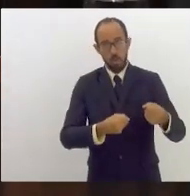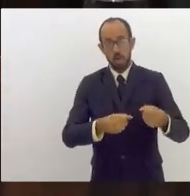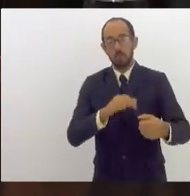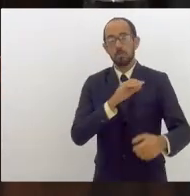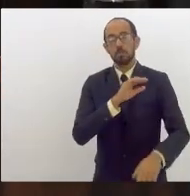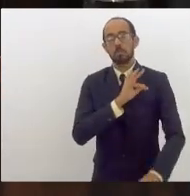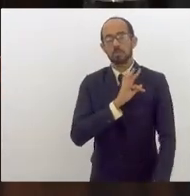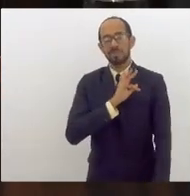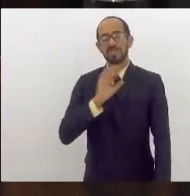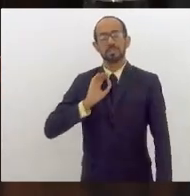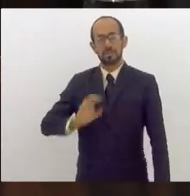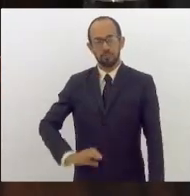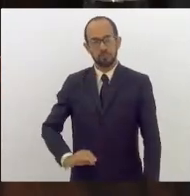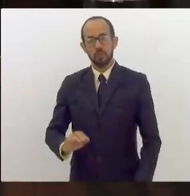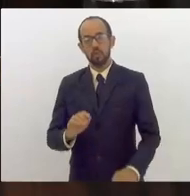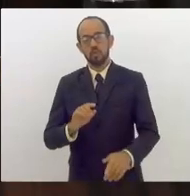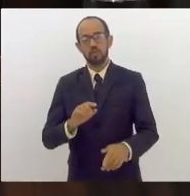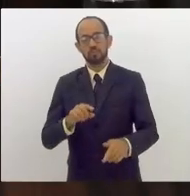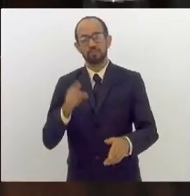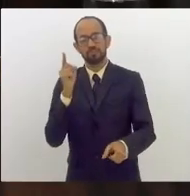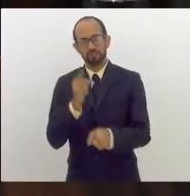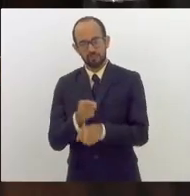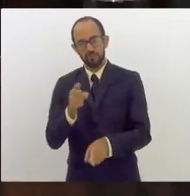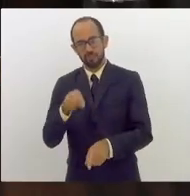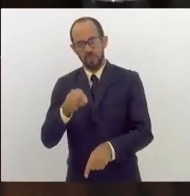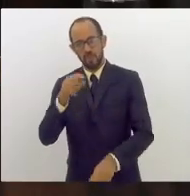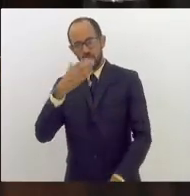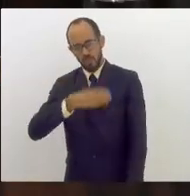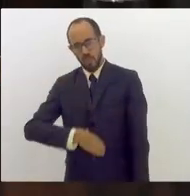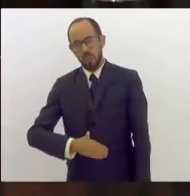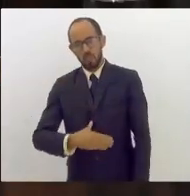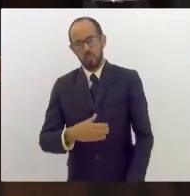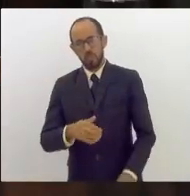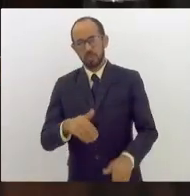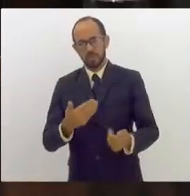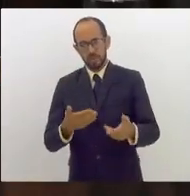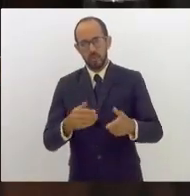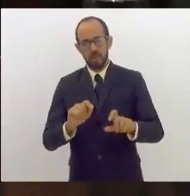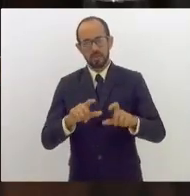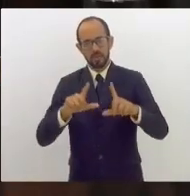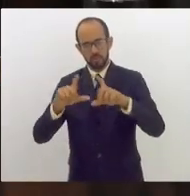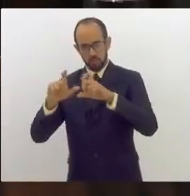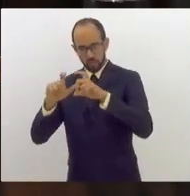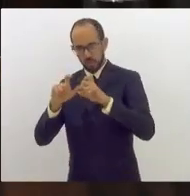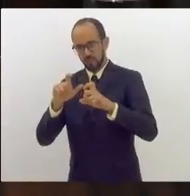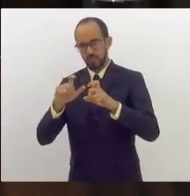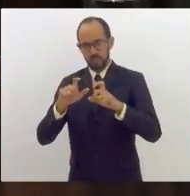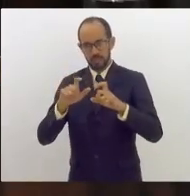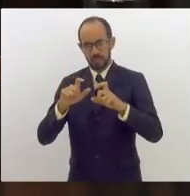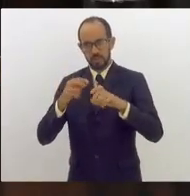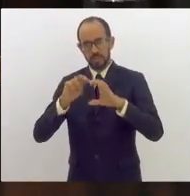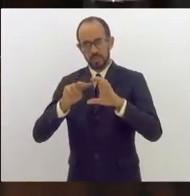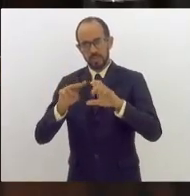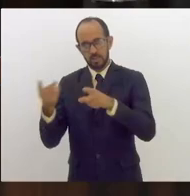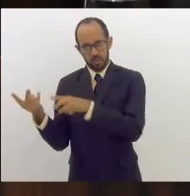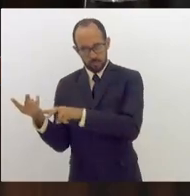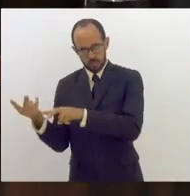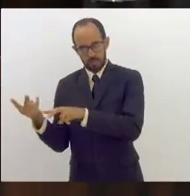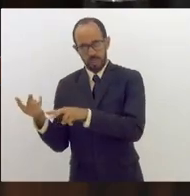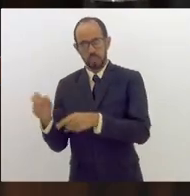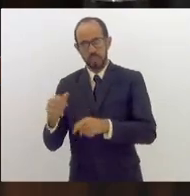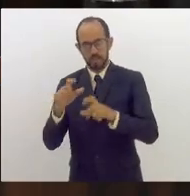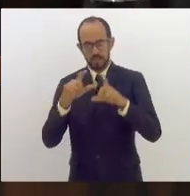há notícias que essa esse gesto né de fotografar e direcionar essas imagens é